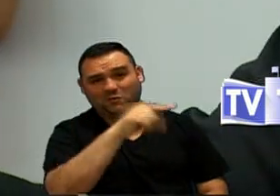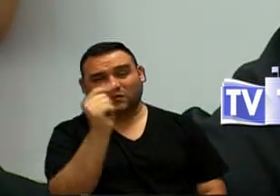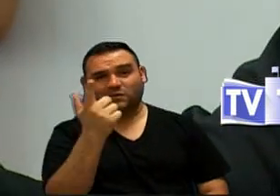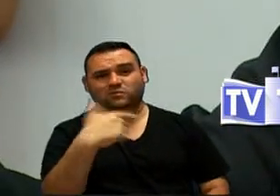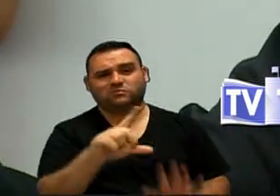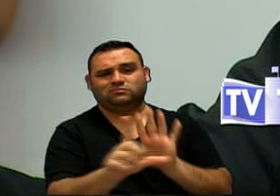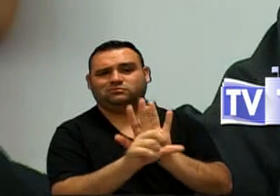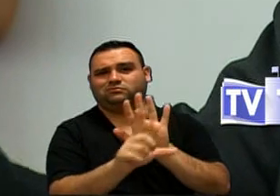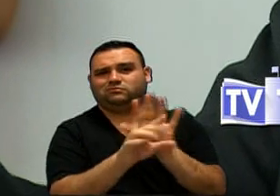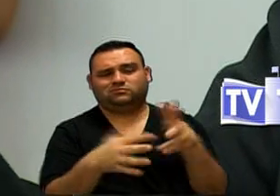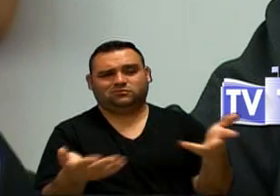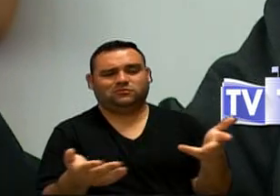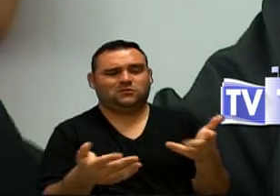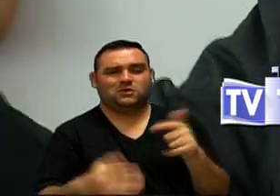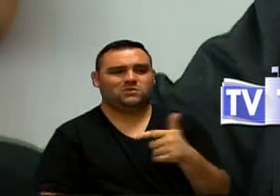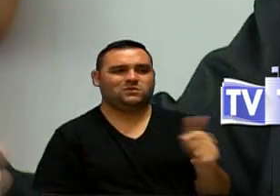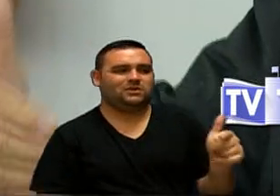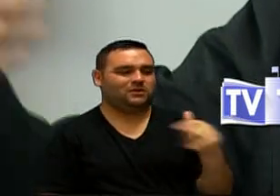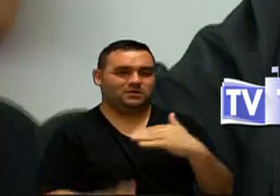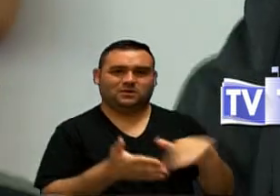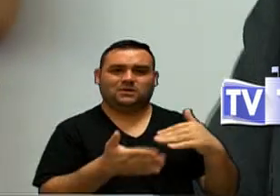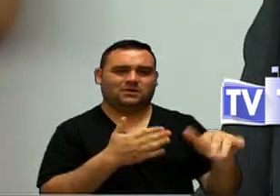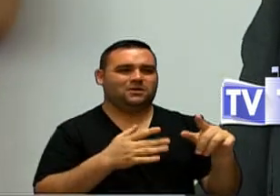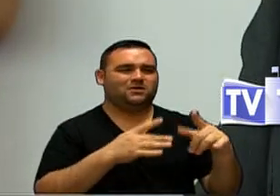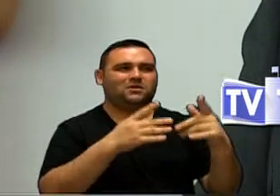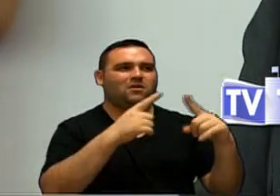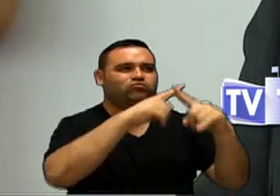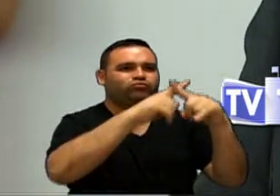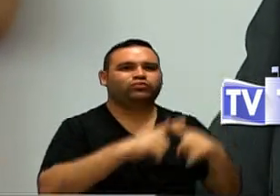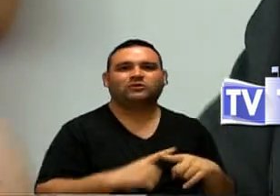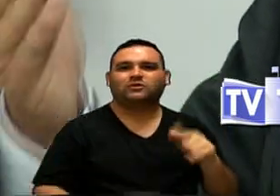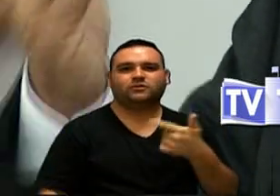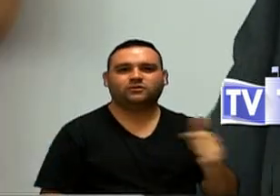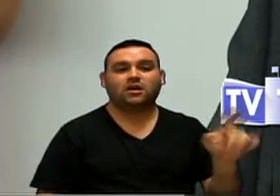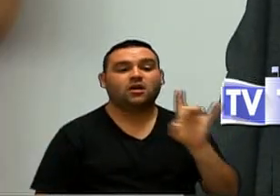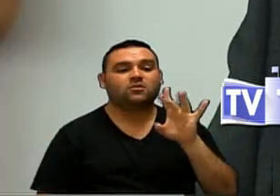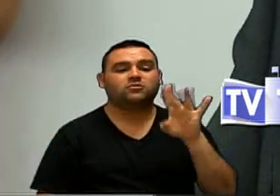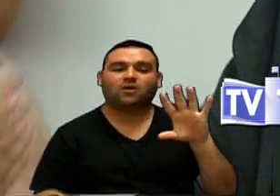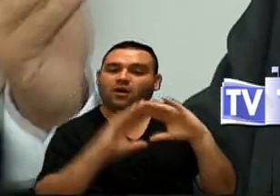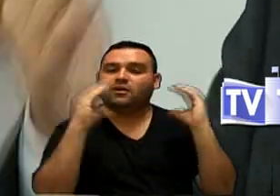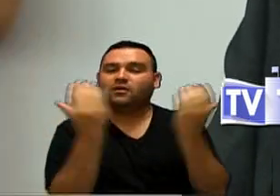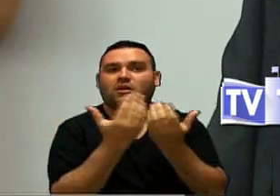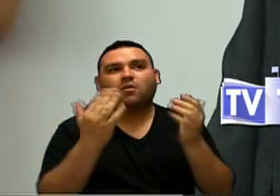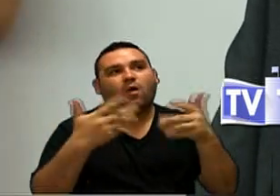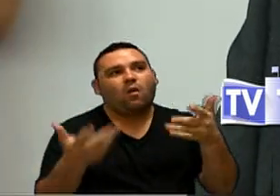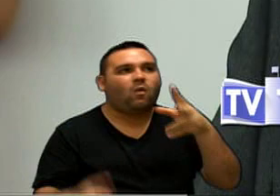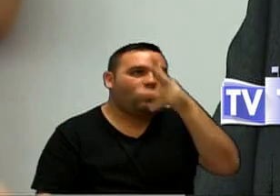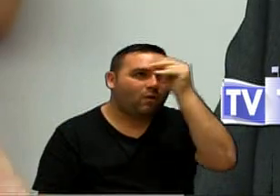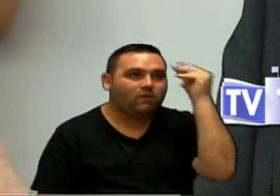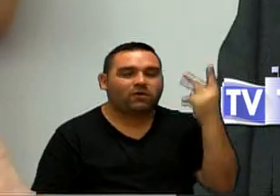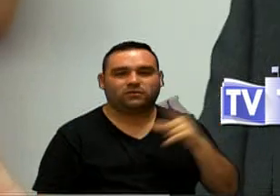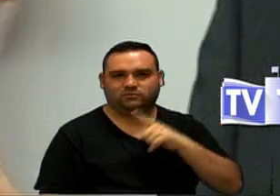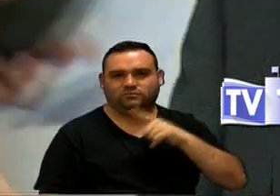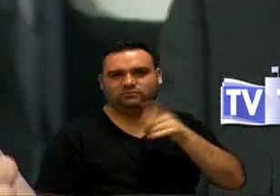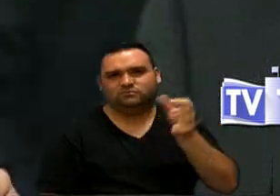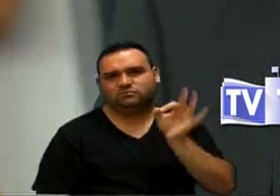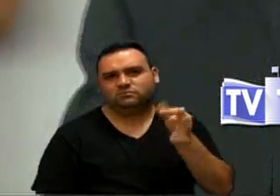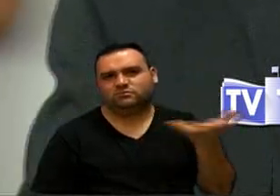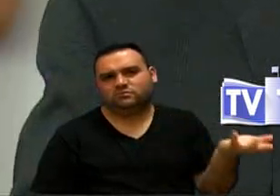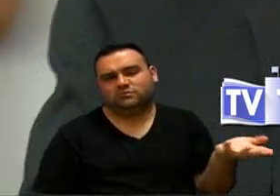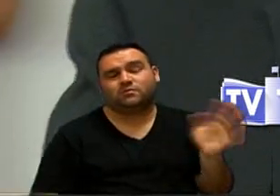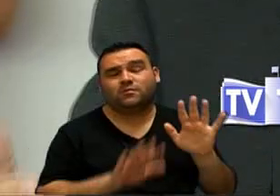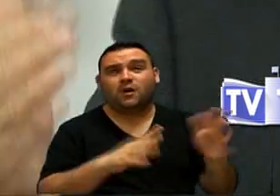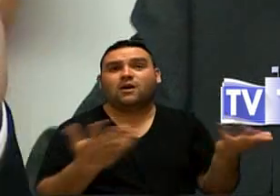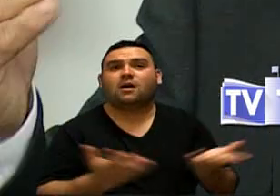legislação. O secretário não tem que concorrer à eleição. Só o legislativo e o executivo, certo?